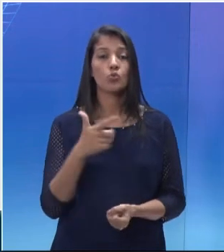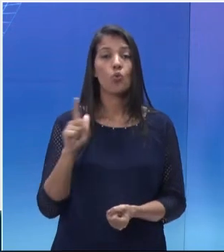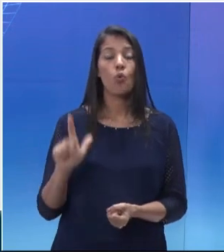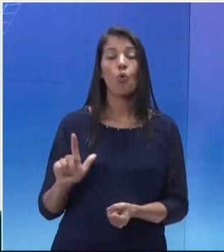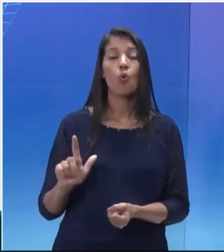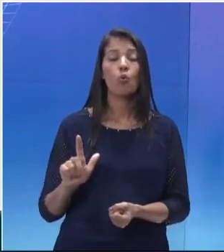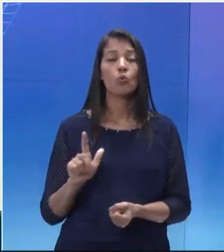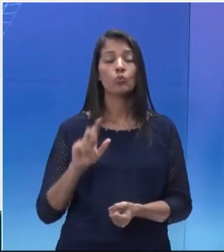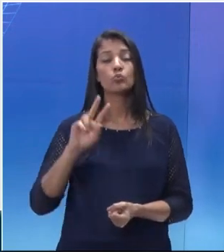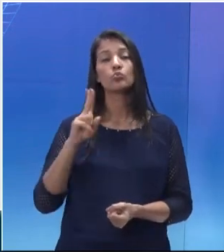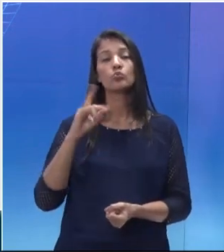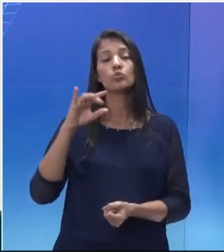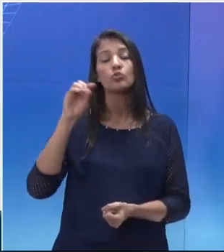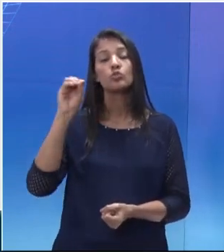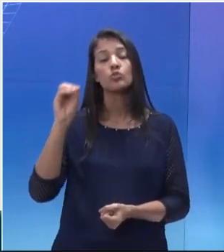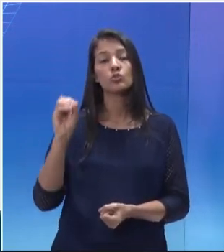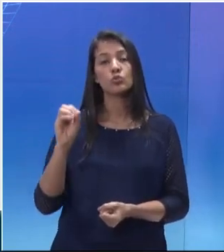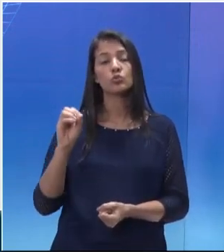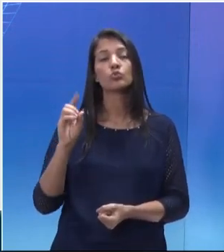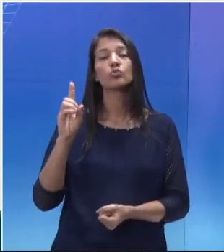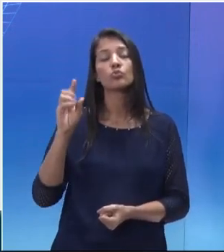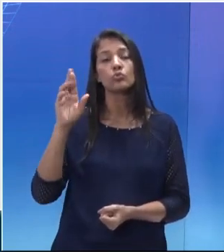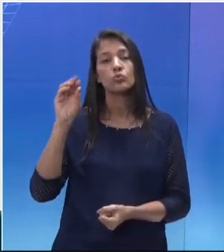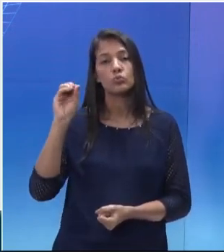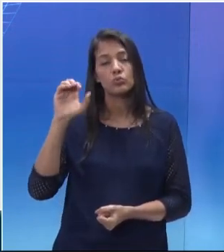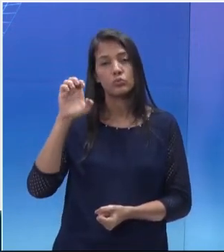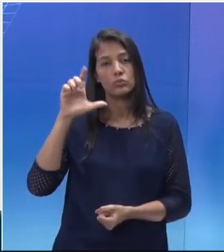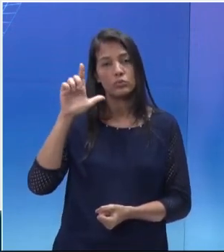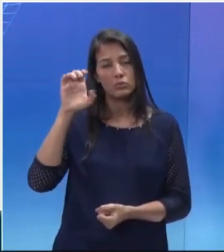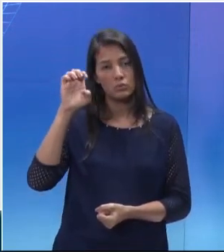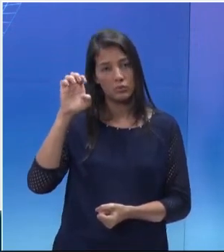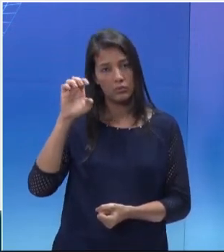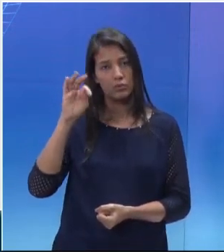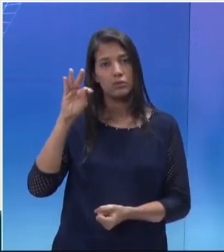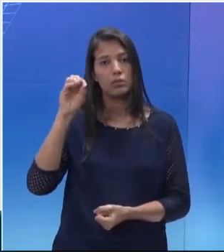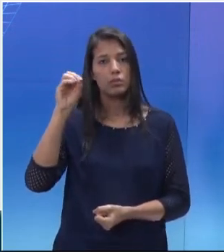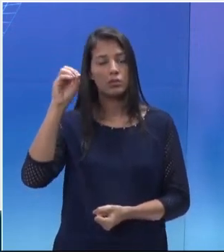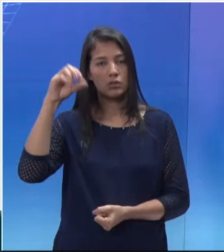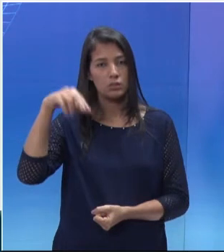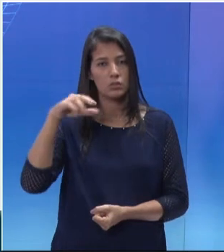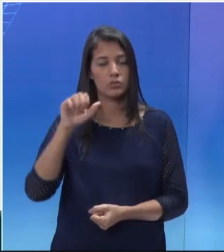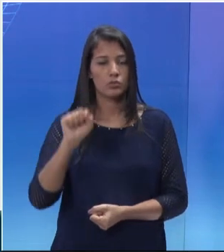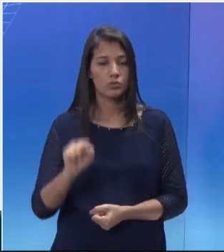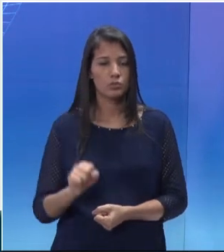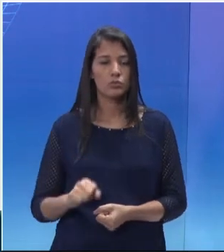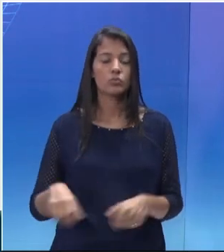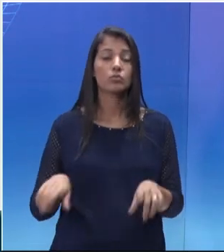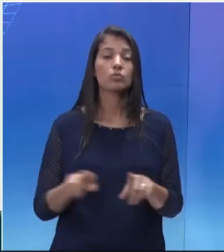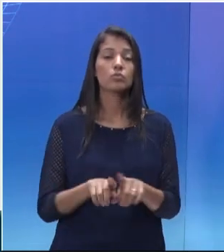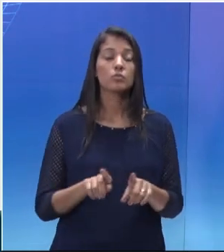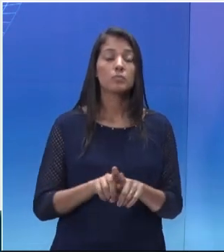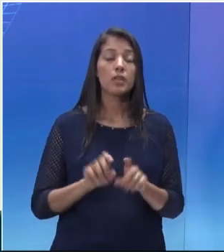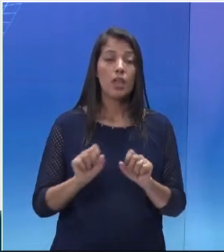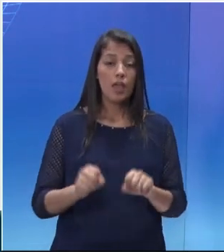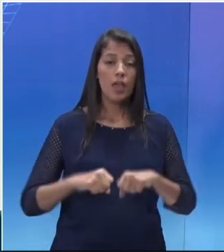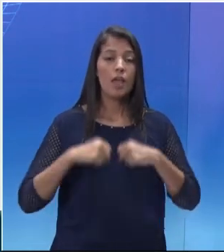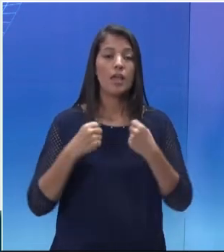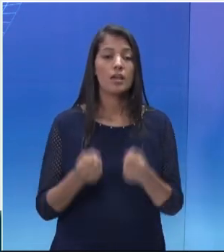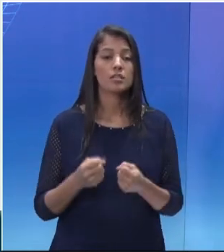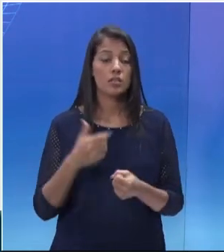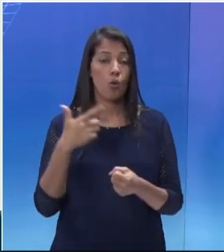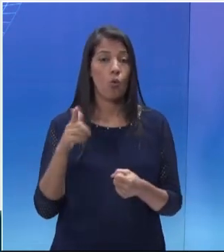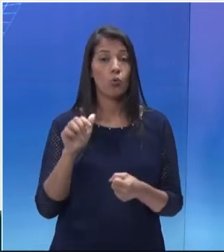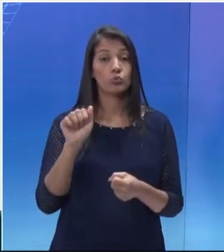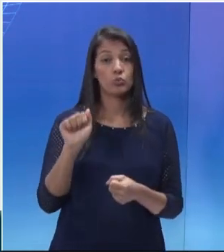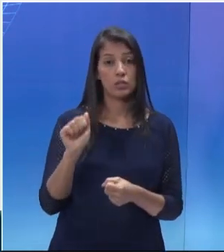2 elétrons, produzindo meio H2, e a nossa reação anódica vai ser o cloro perdendo esses